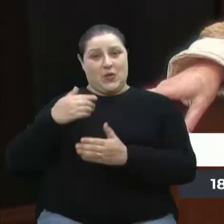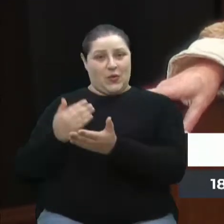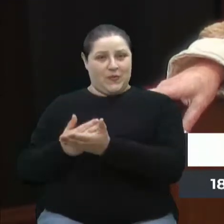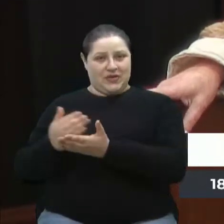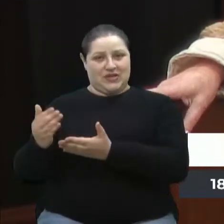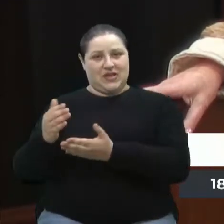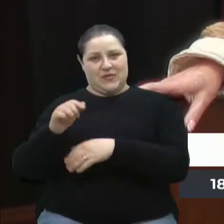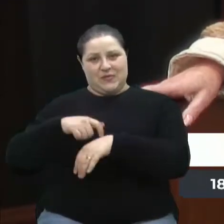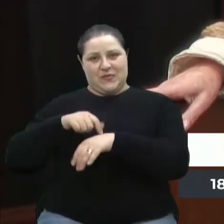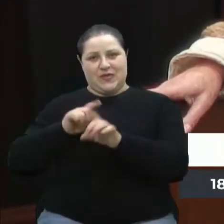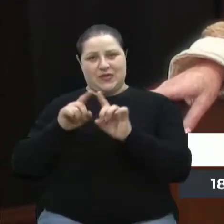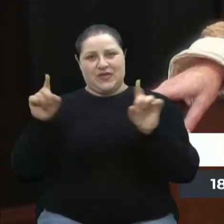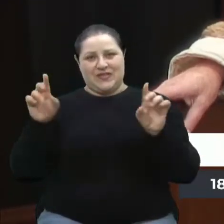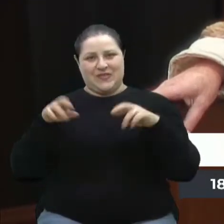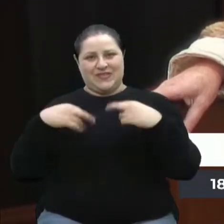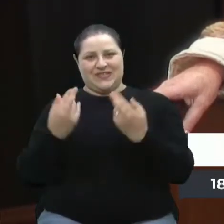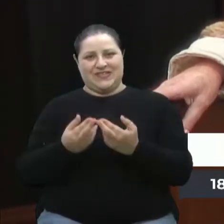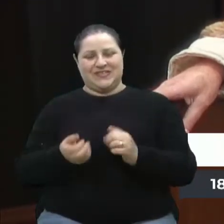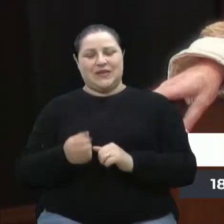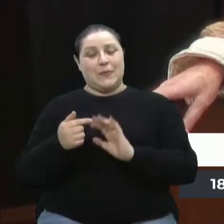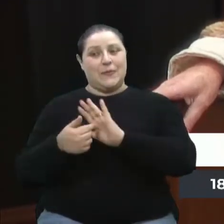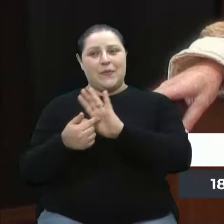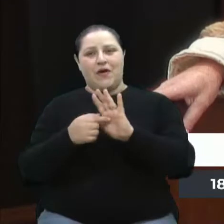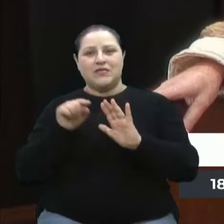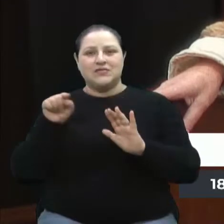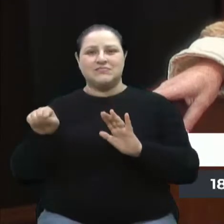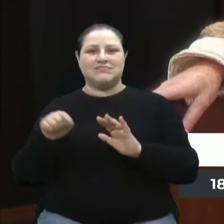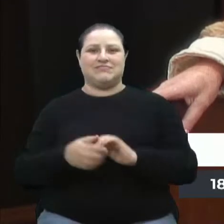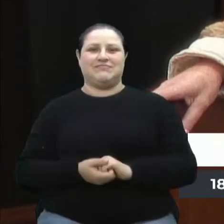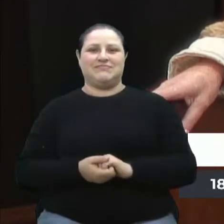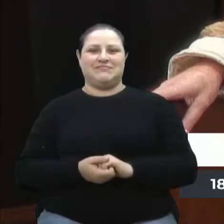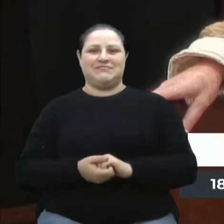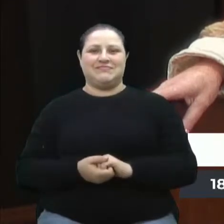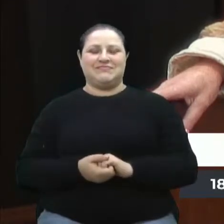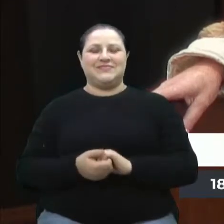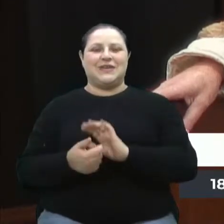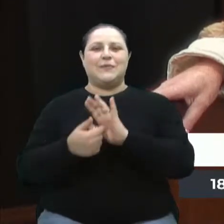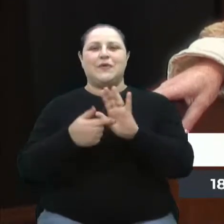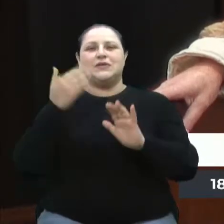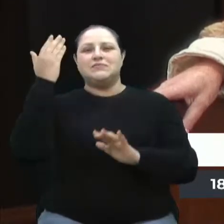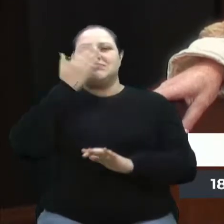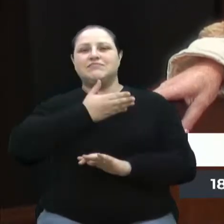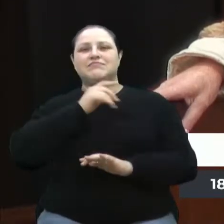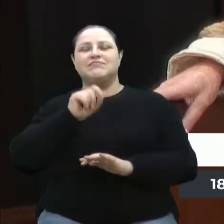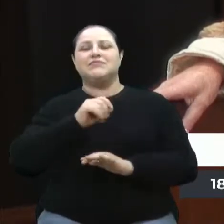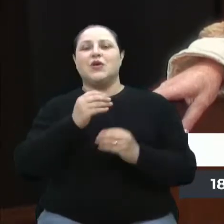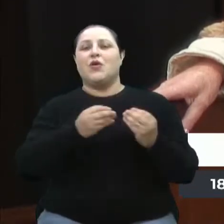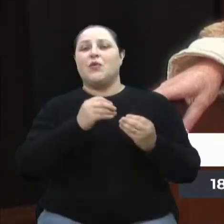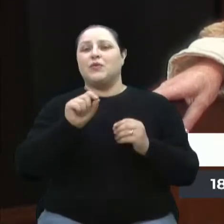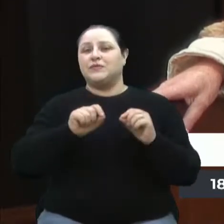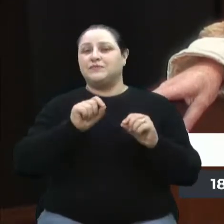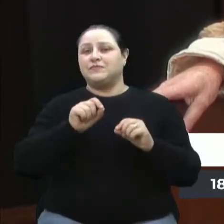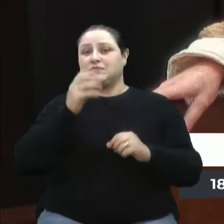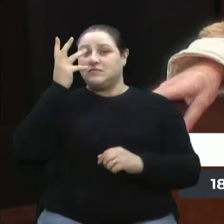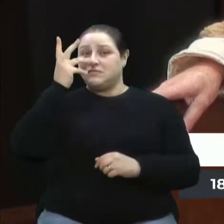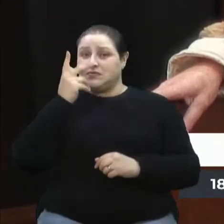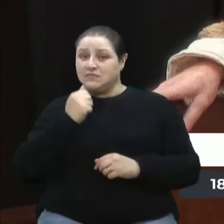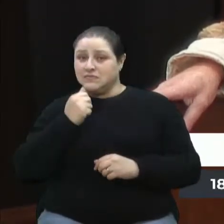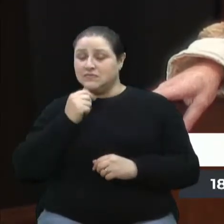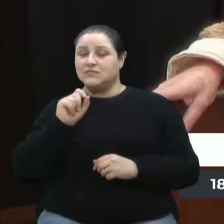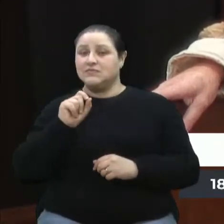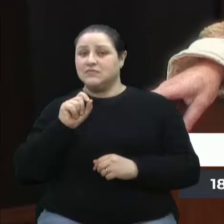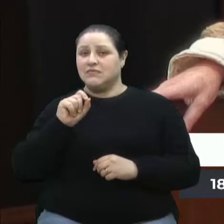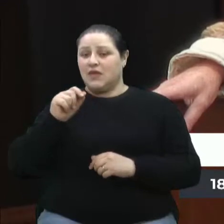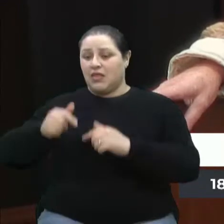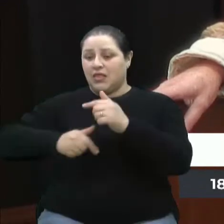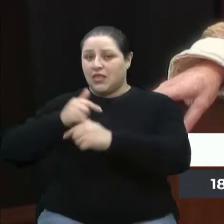meu grande expediente mostrando isso para demonstrar como as crianças, o trabalho